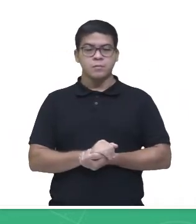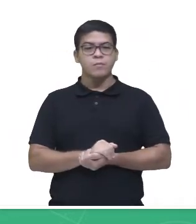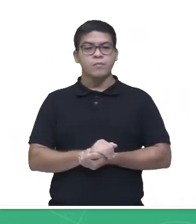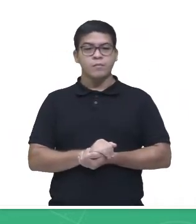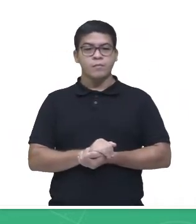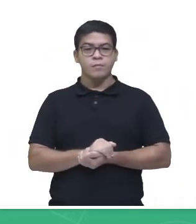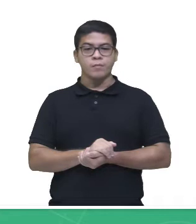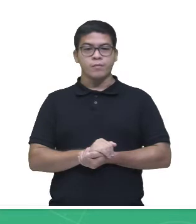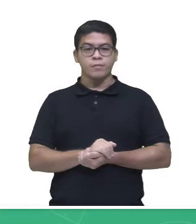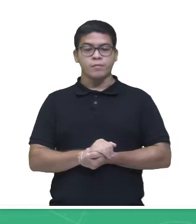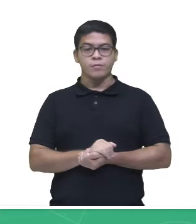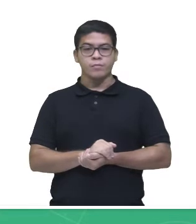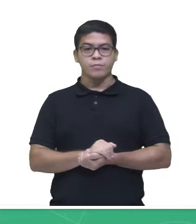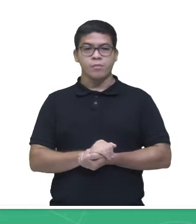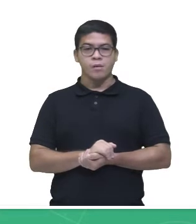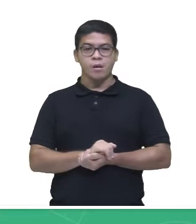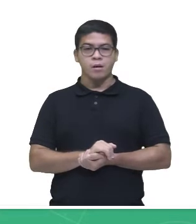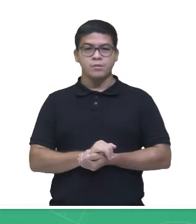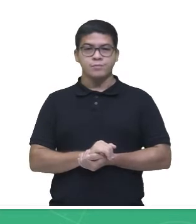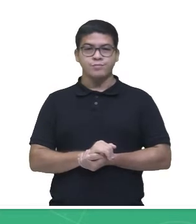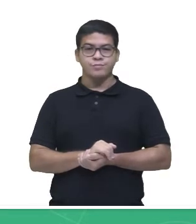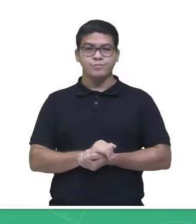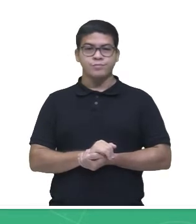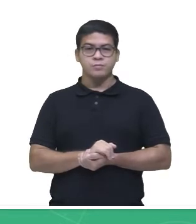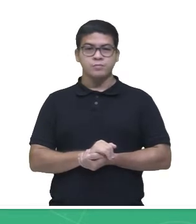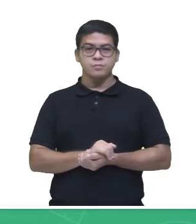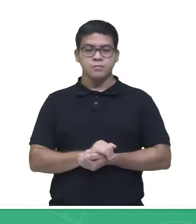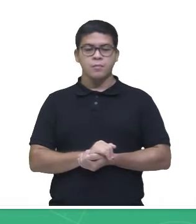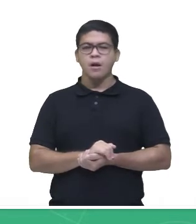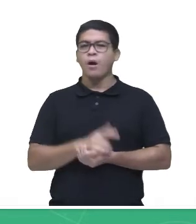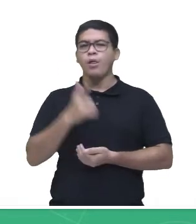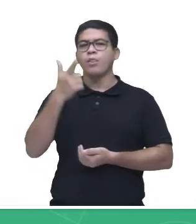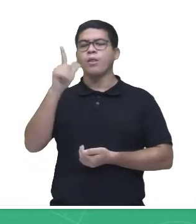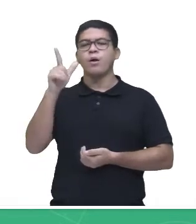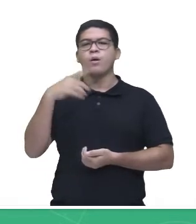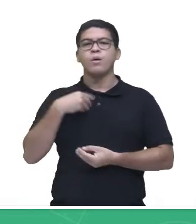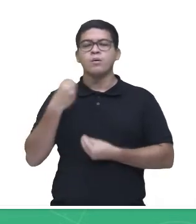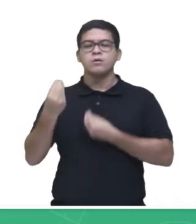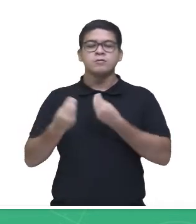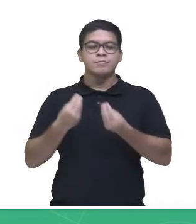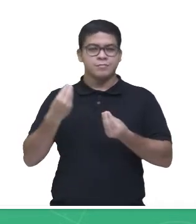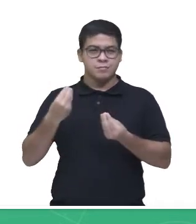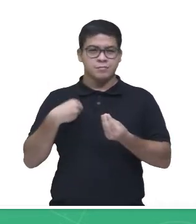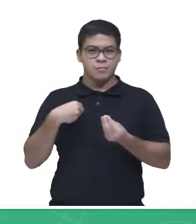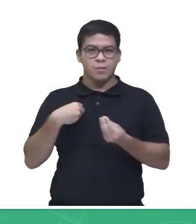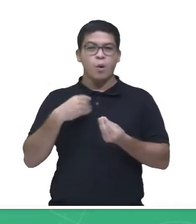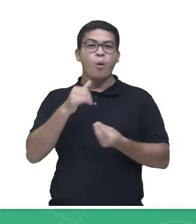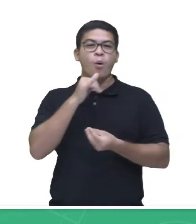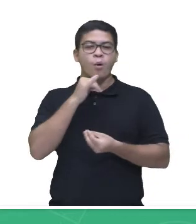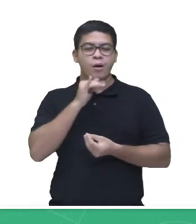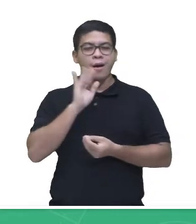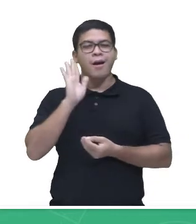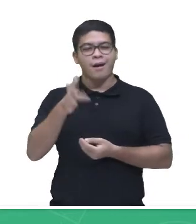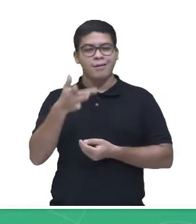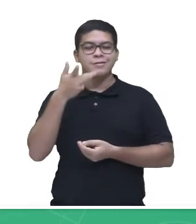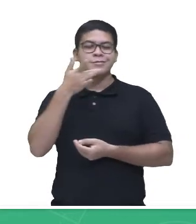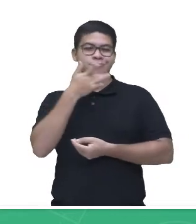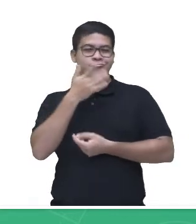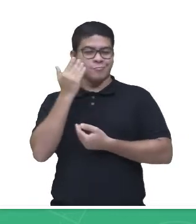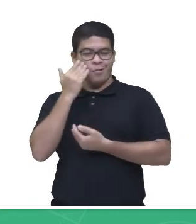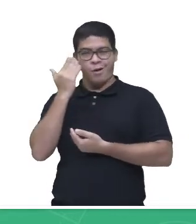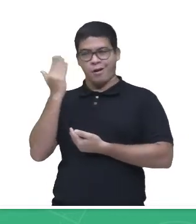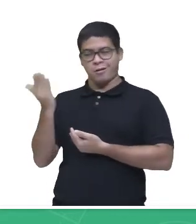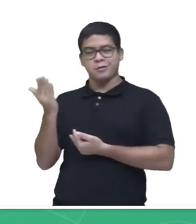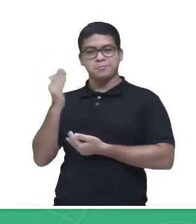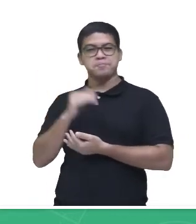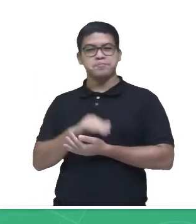roto la pierna izquierda. Temos outro exemplo aqui. Agora foi gostoso, né? Olha aí,